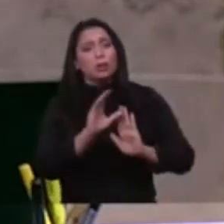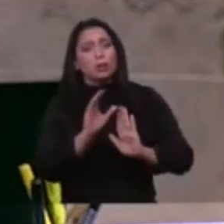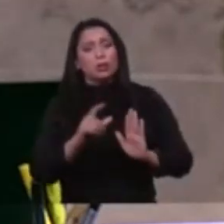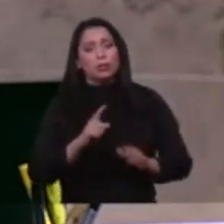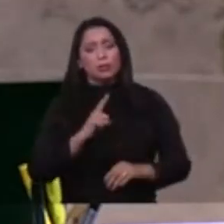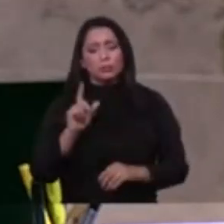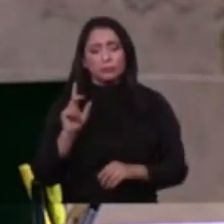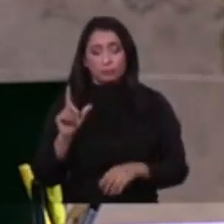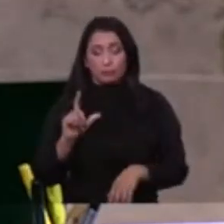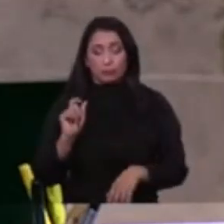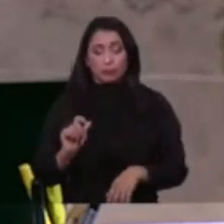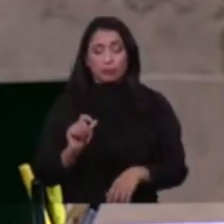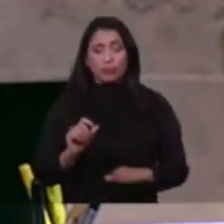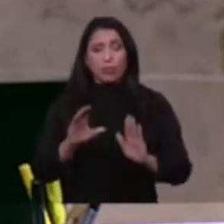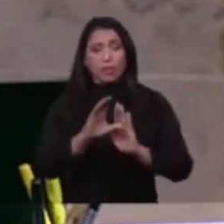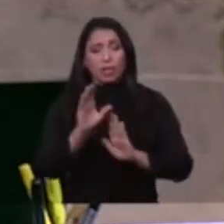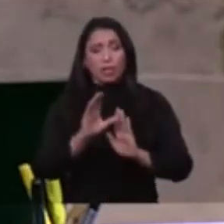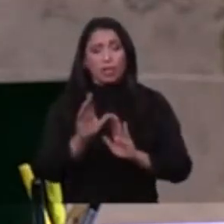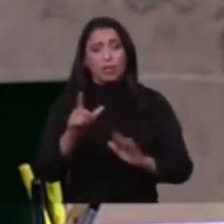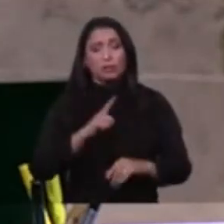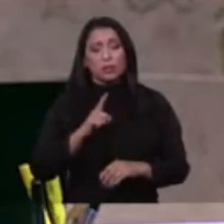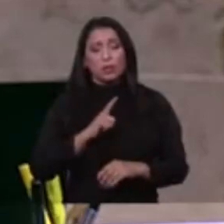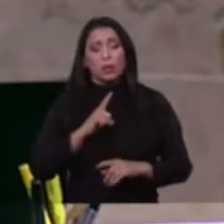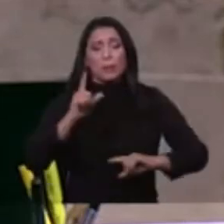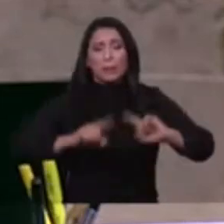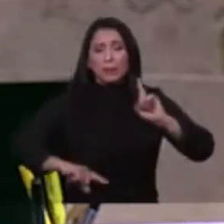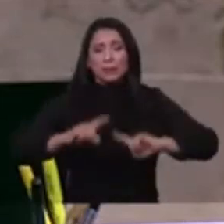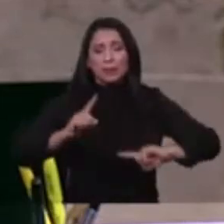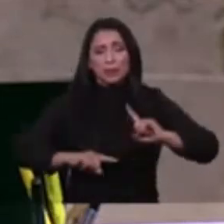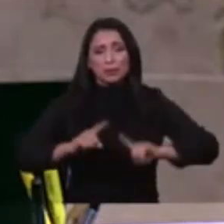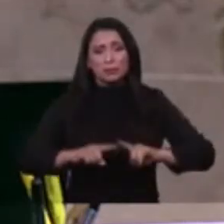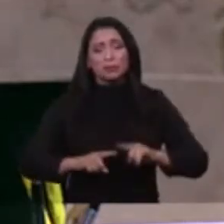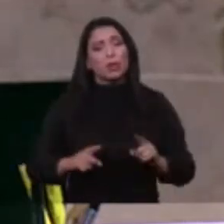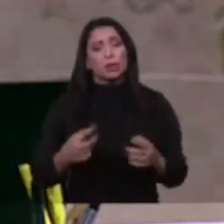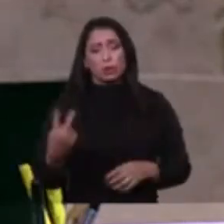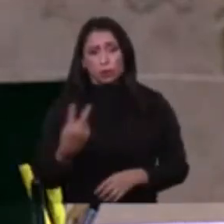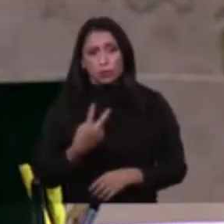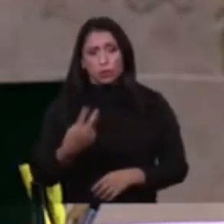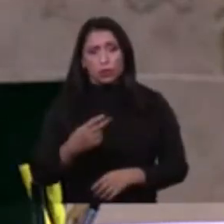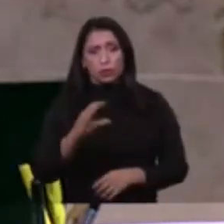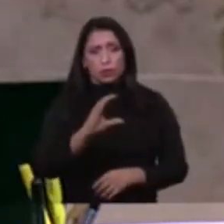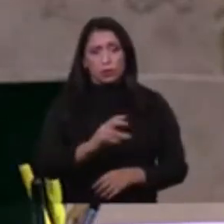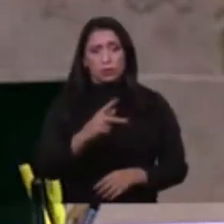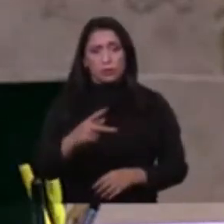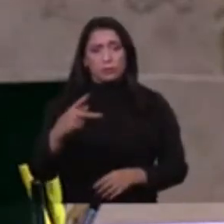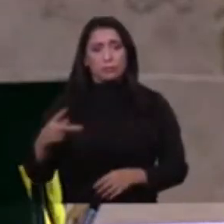artigo 69 caput, concurso material, ambos do Código Penal.